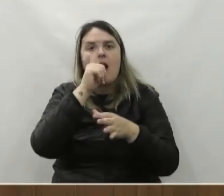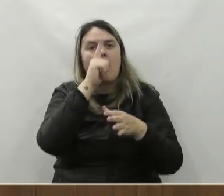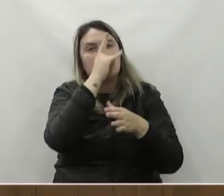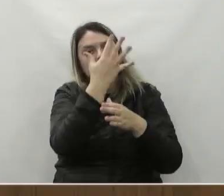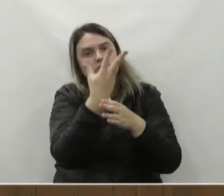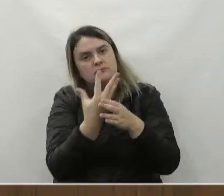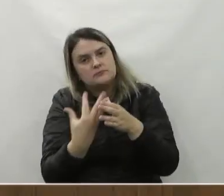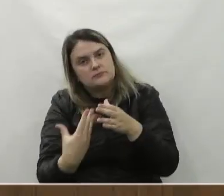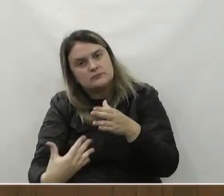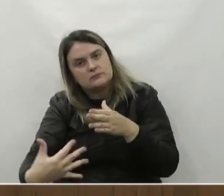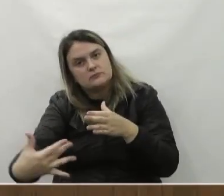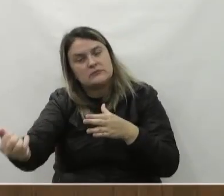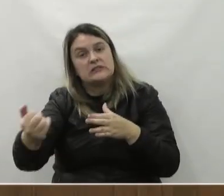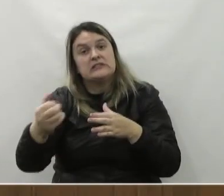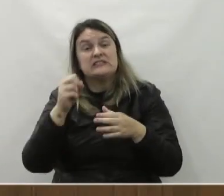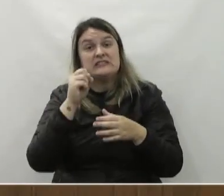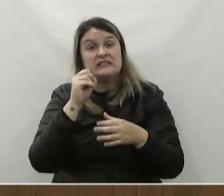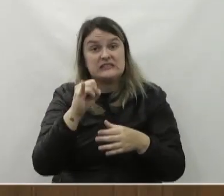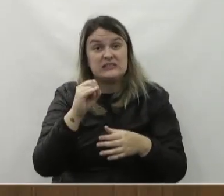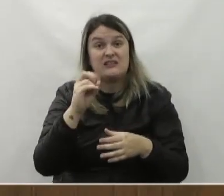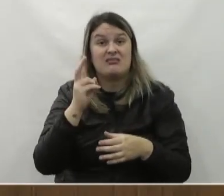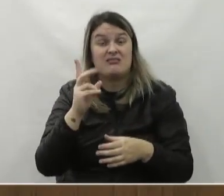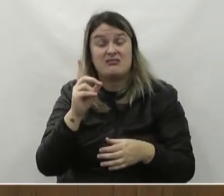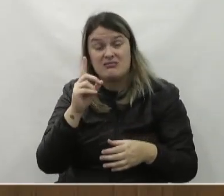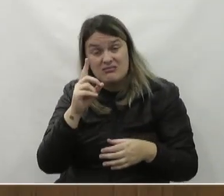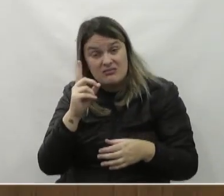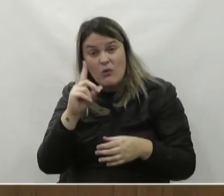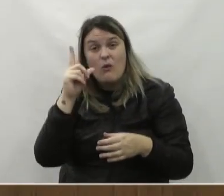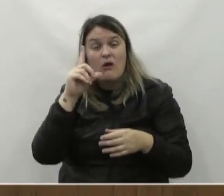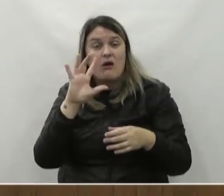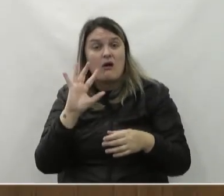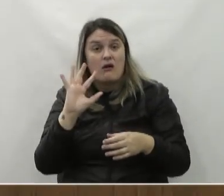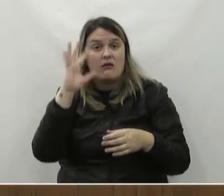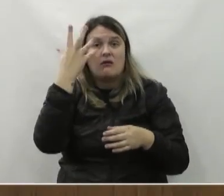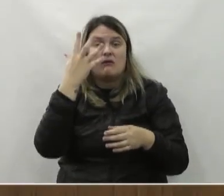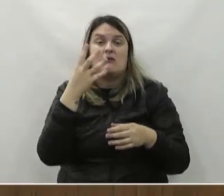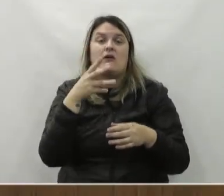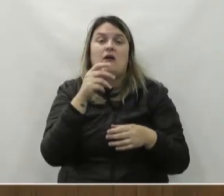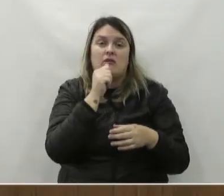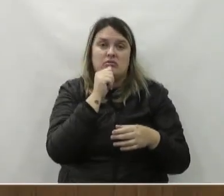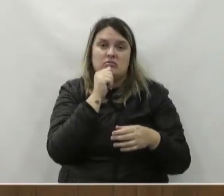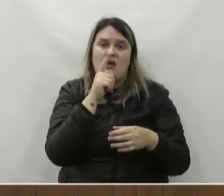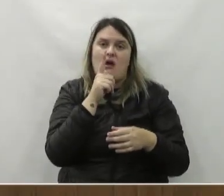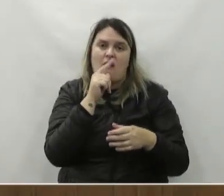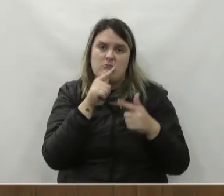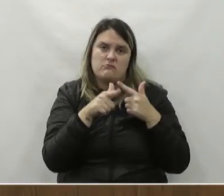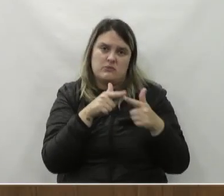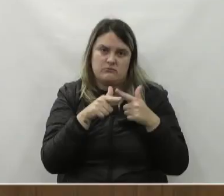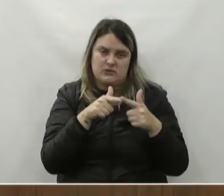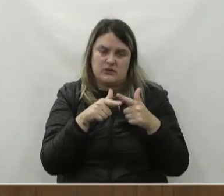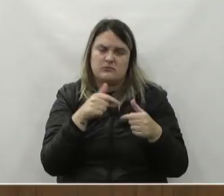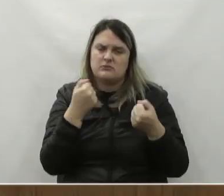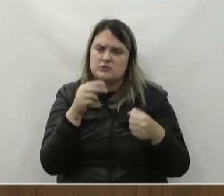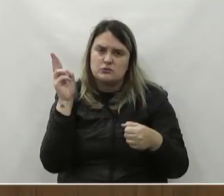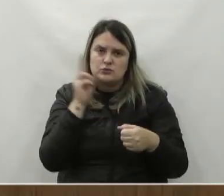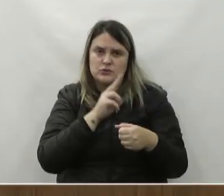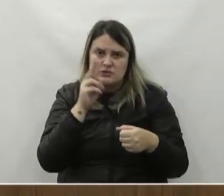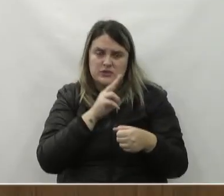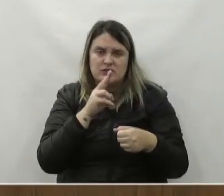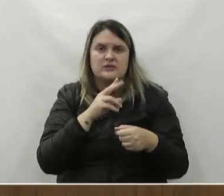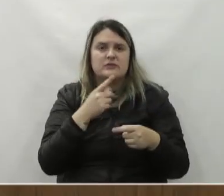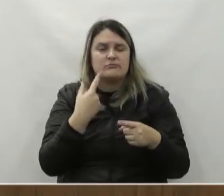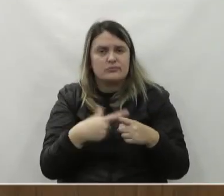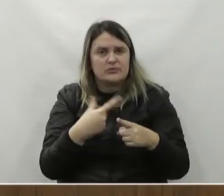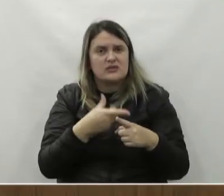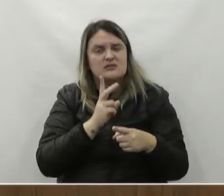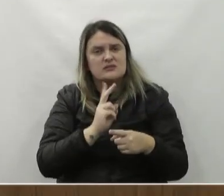diretamente a segurança e o bem-estar da população local. A intervenção é urgente para evitar novos danos e